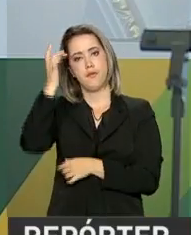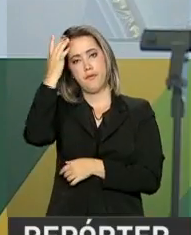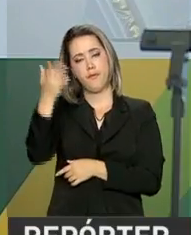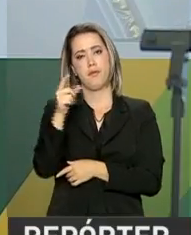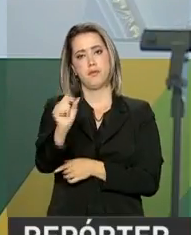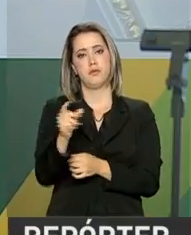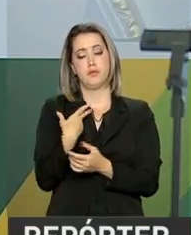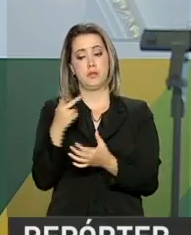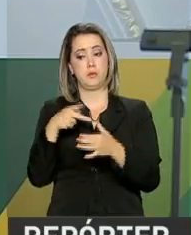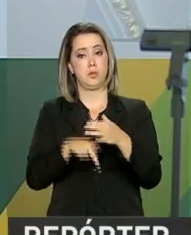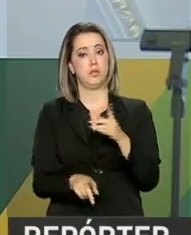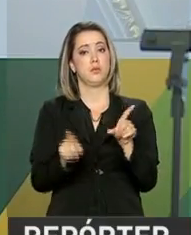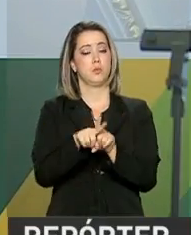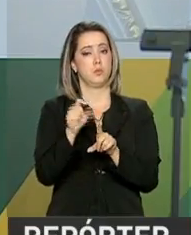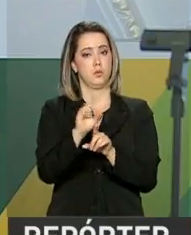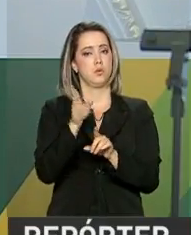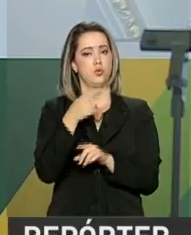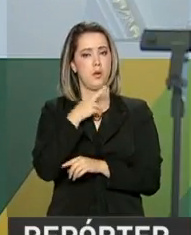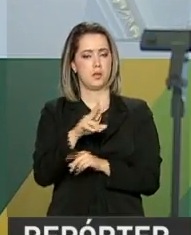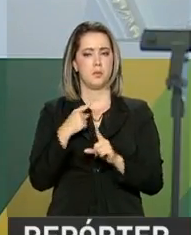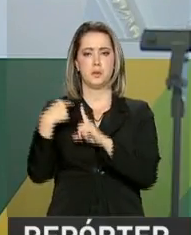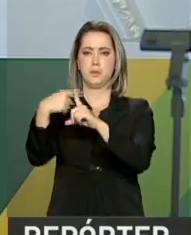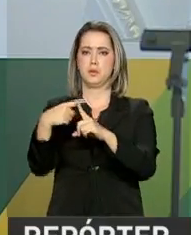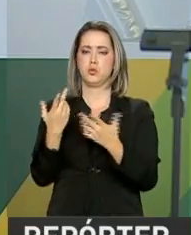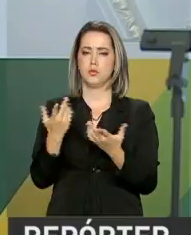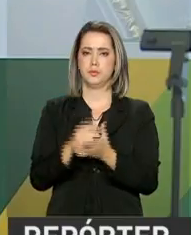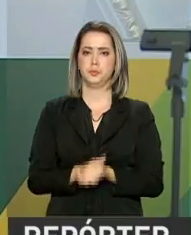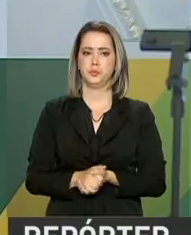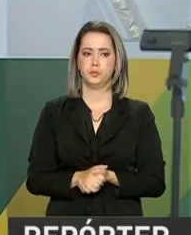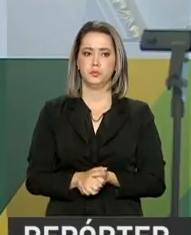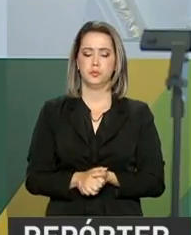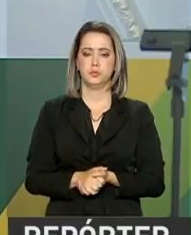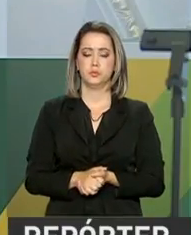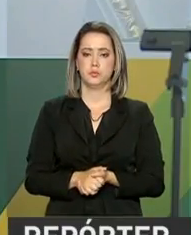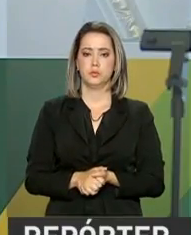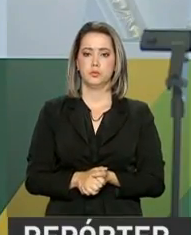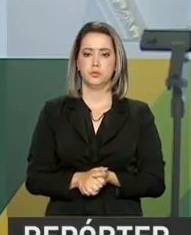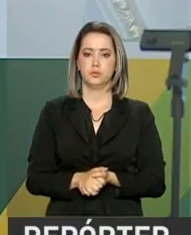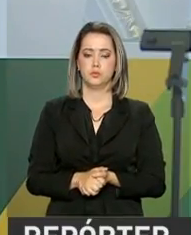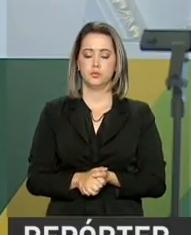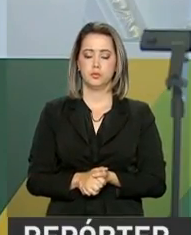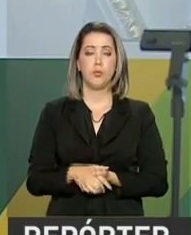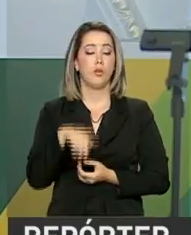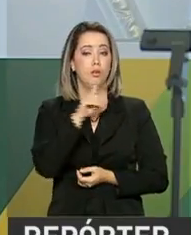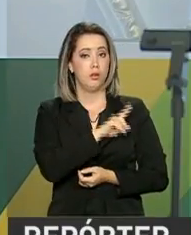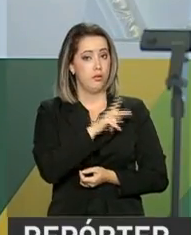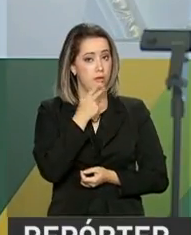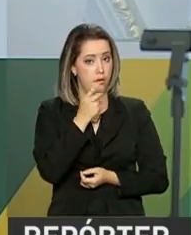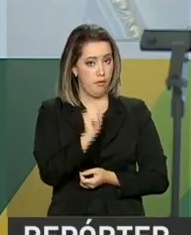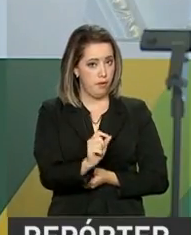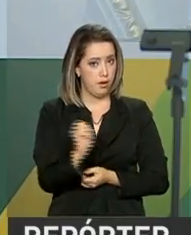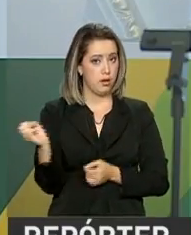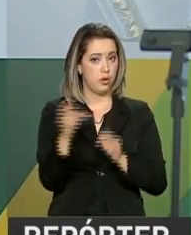de petróleo, que, segundo ele, já deram resultados positivos. No setor de petróleo e gás, a nova lei aprovada, né, eu acabei de